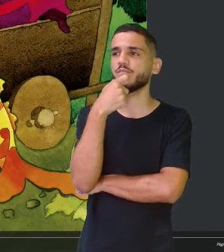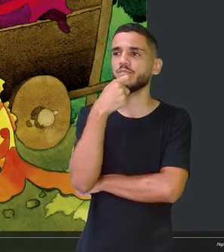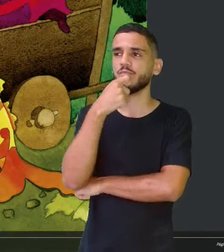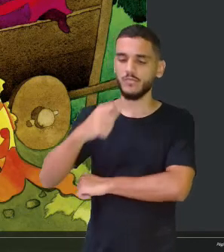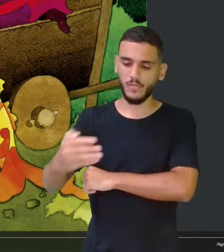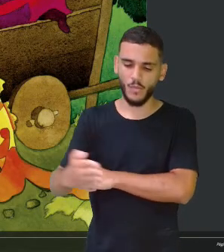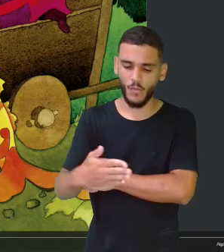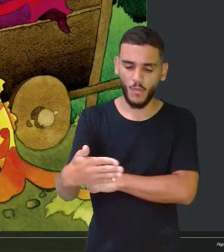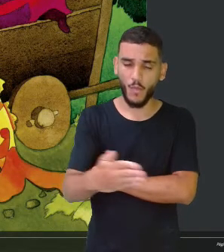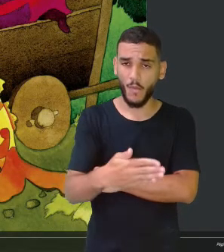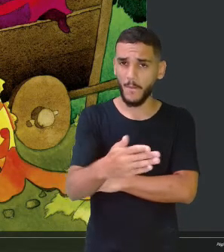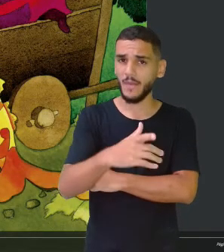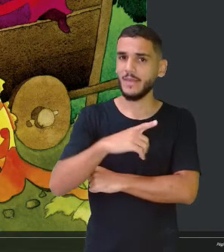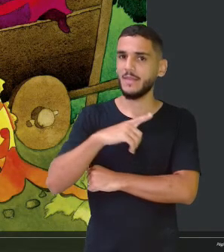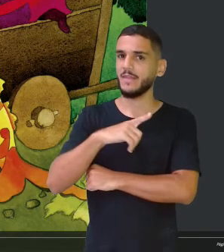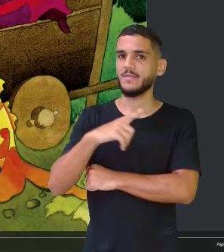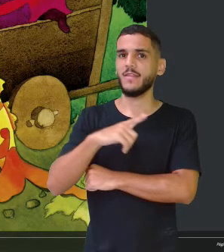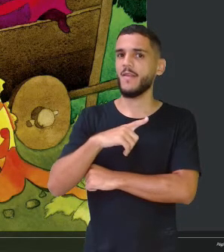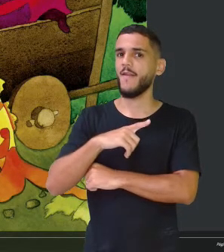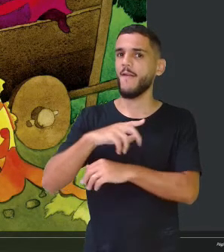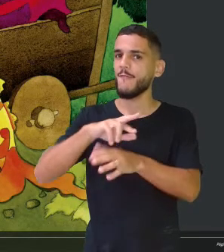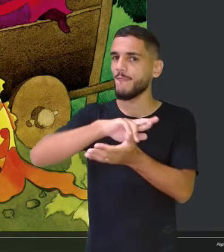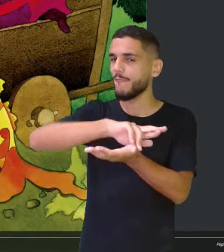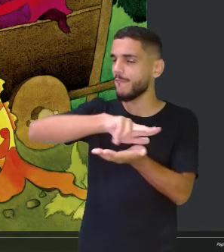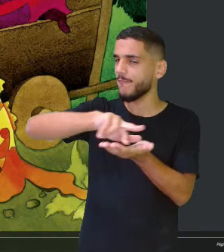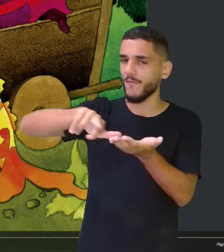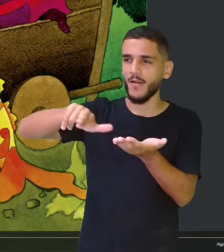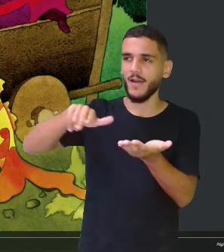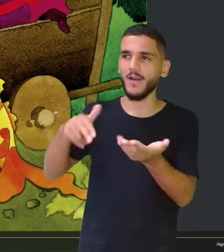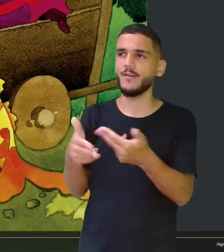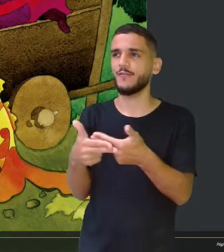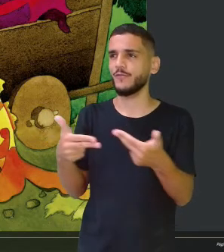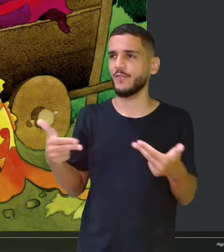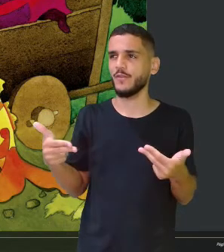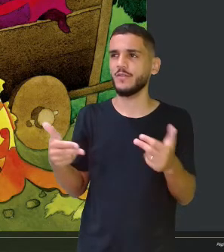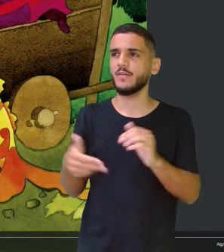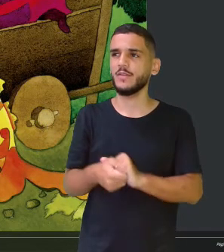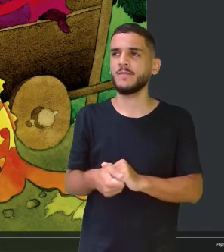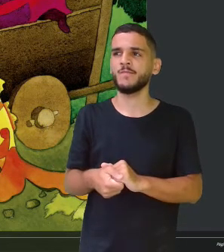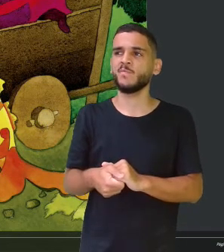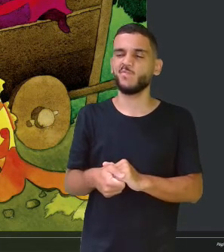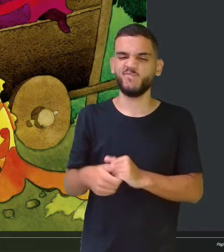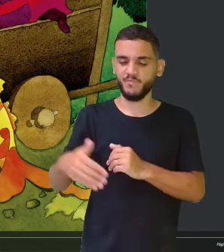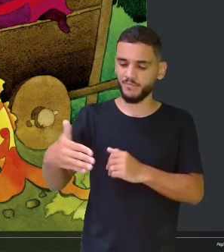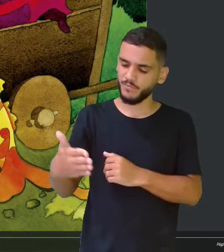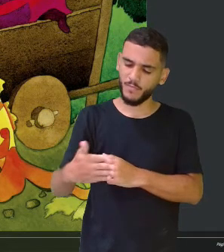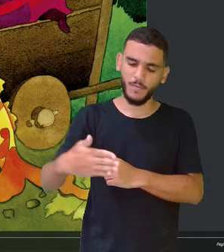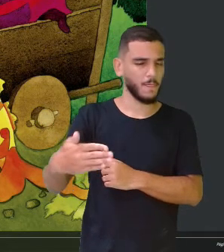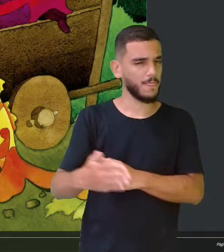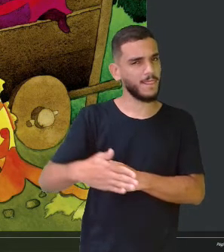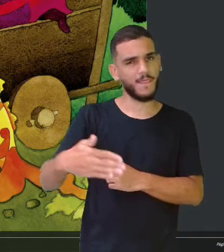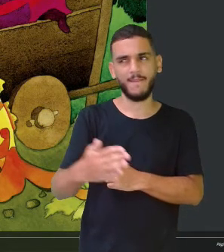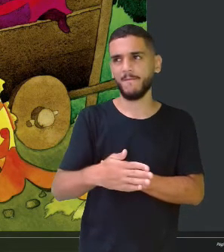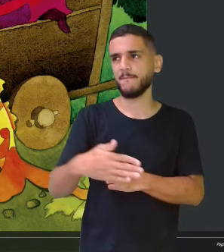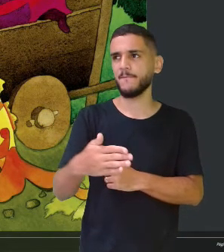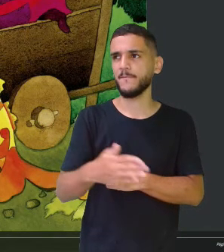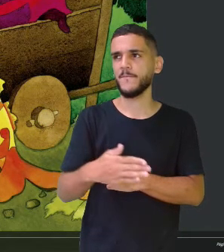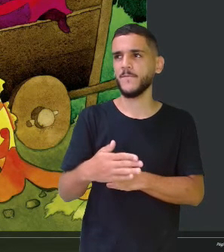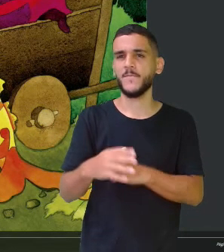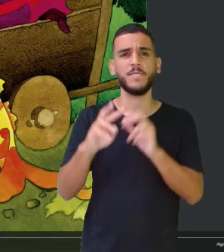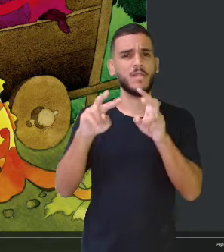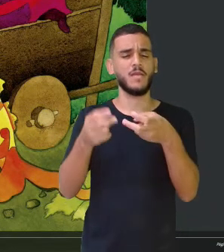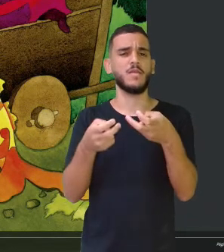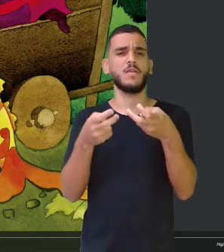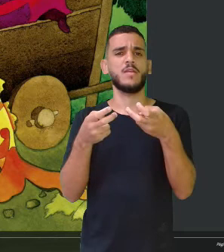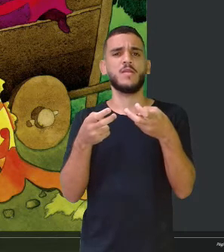muitas aventuras por causa do inho que ele perdeu. Mas então ele foi, ó, seguiu o caminho e lá adiante ele viu uma cena.